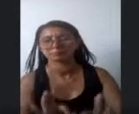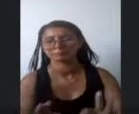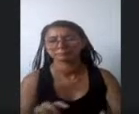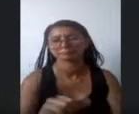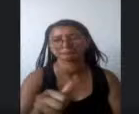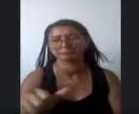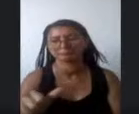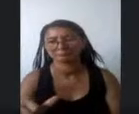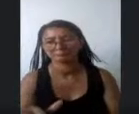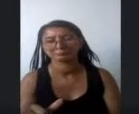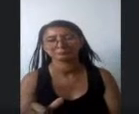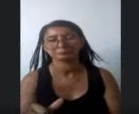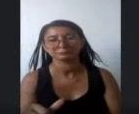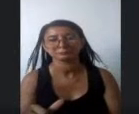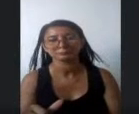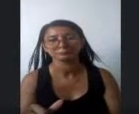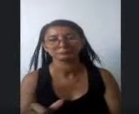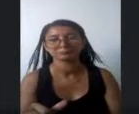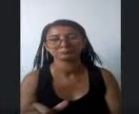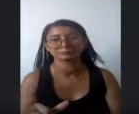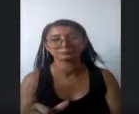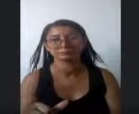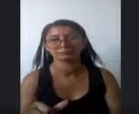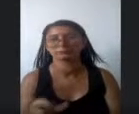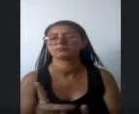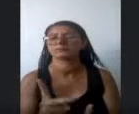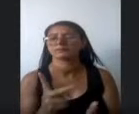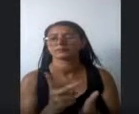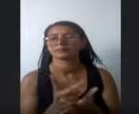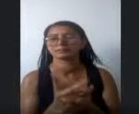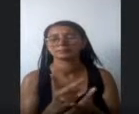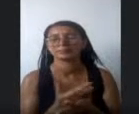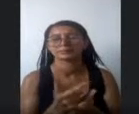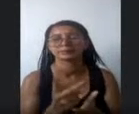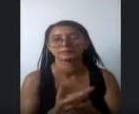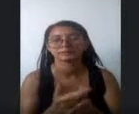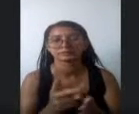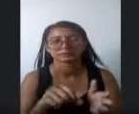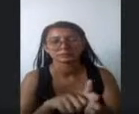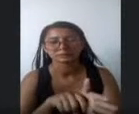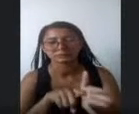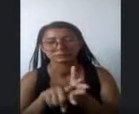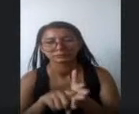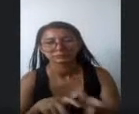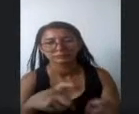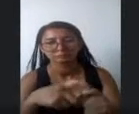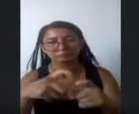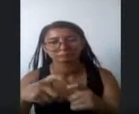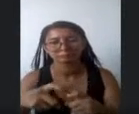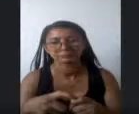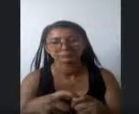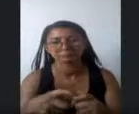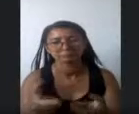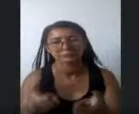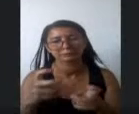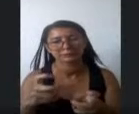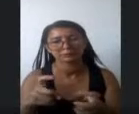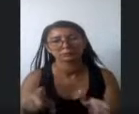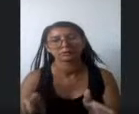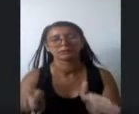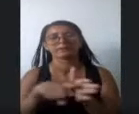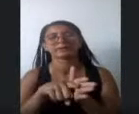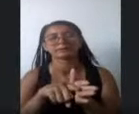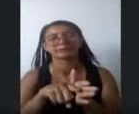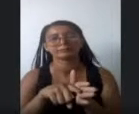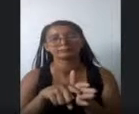e assim, mesmo os testes que deram negativo, mas analisando o comportamento de risco